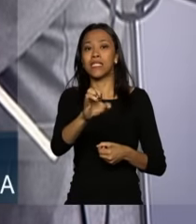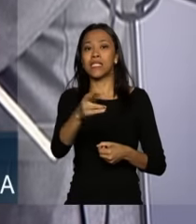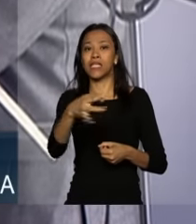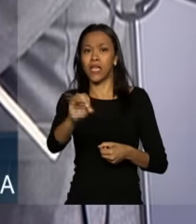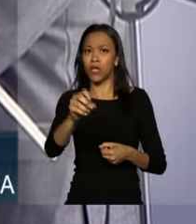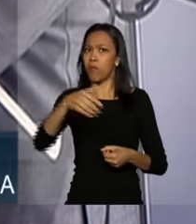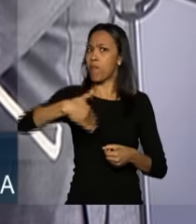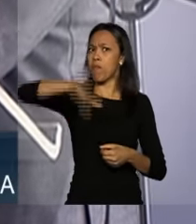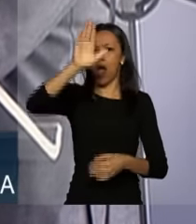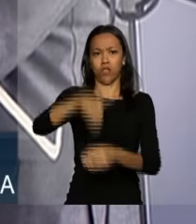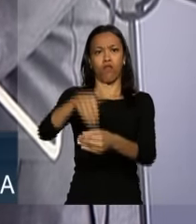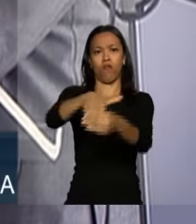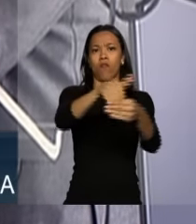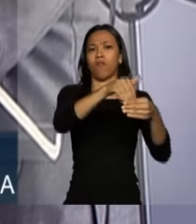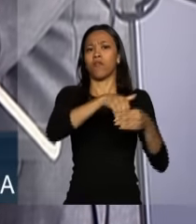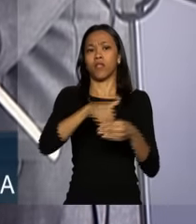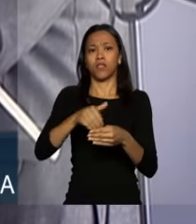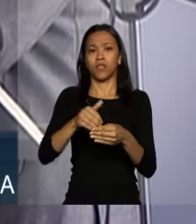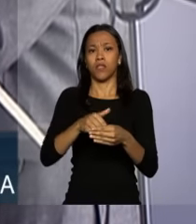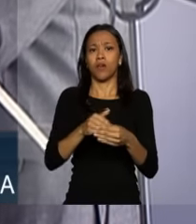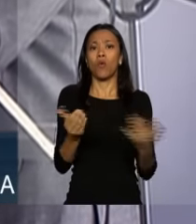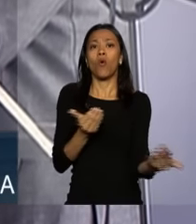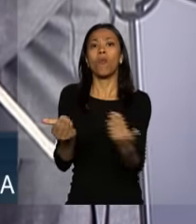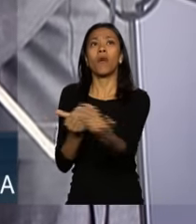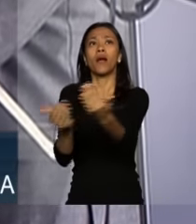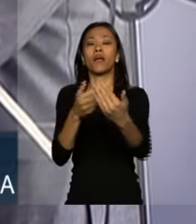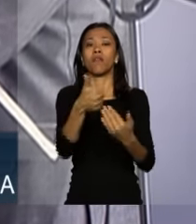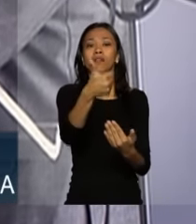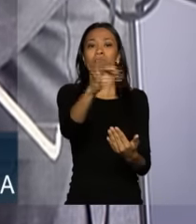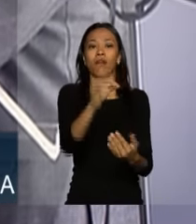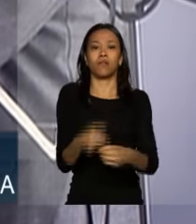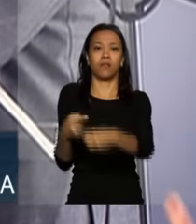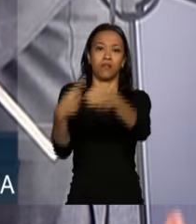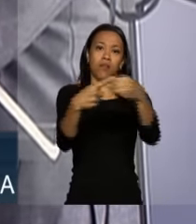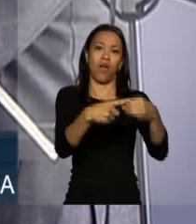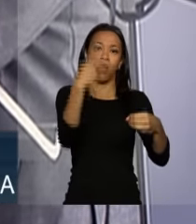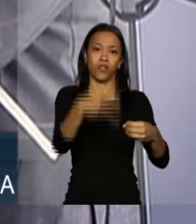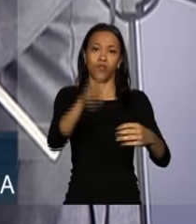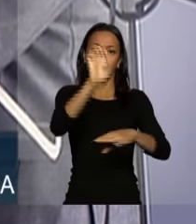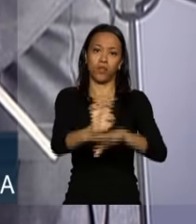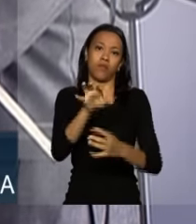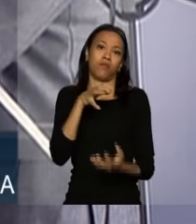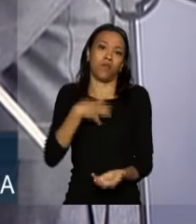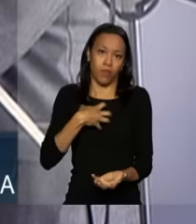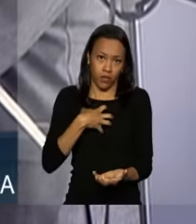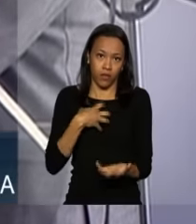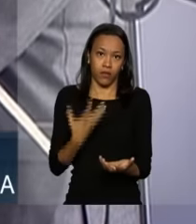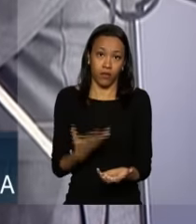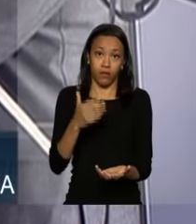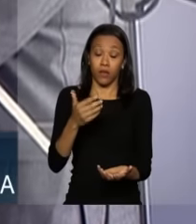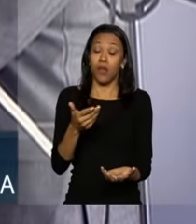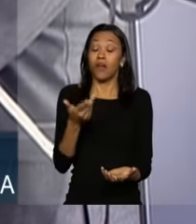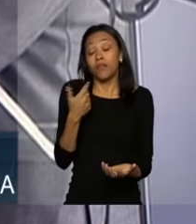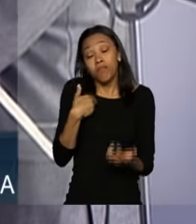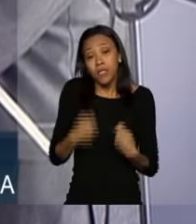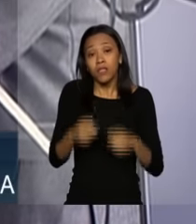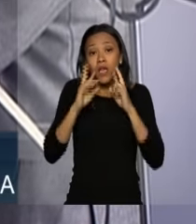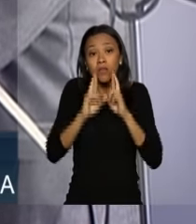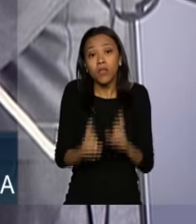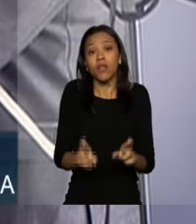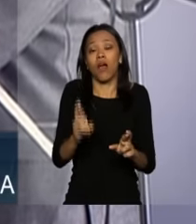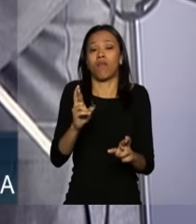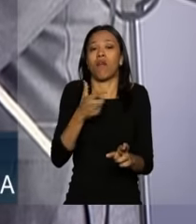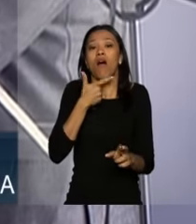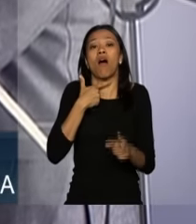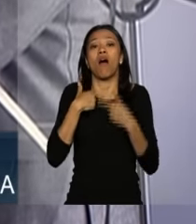Bahia, maiores cidades da Bahia. Na democracia, a vontade do povo tem que ser respeitada.